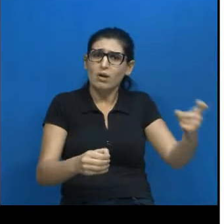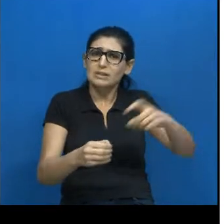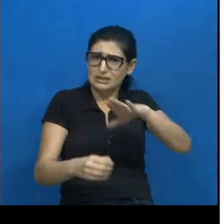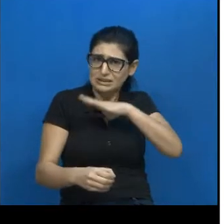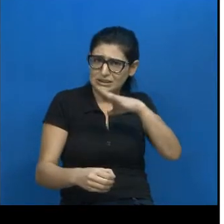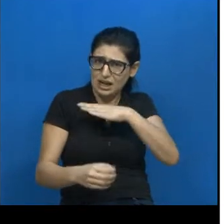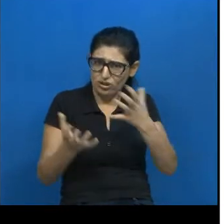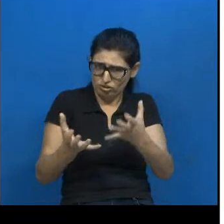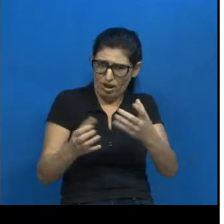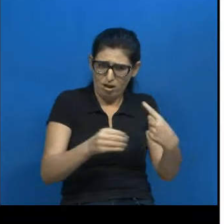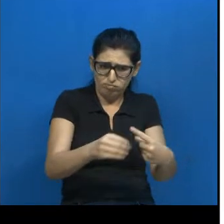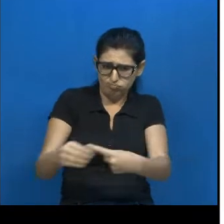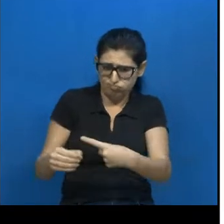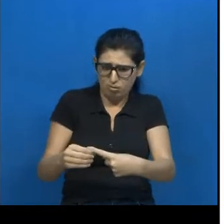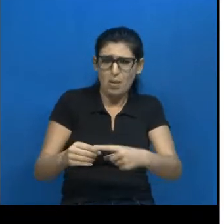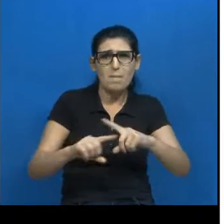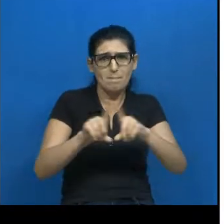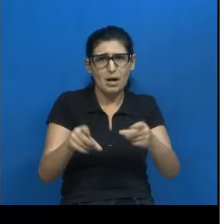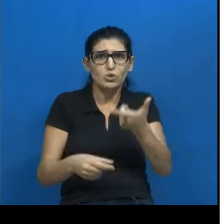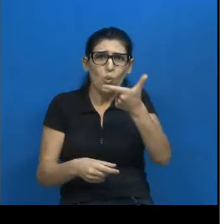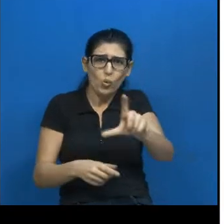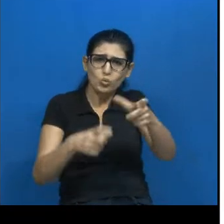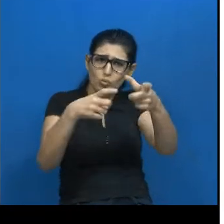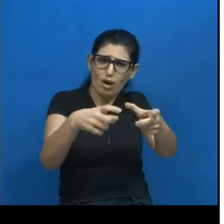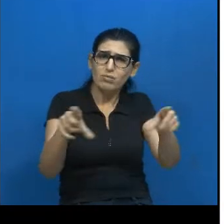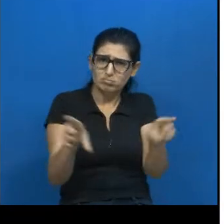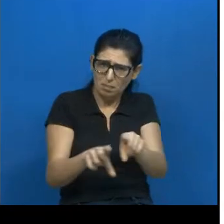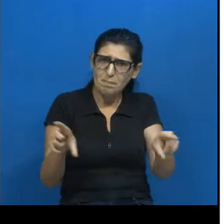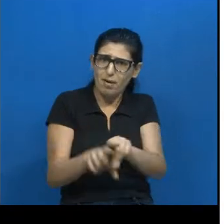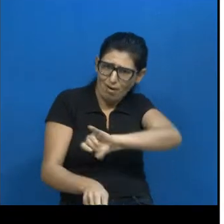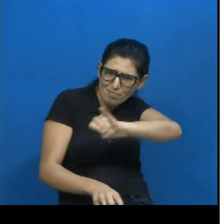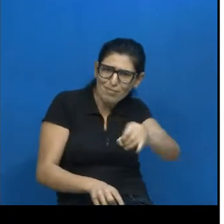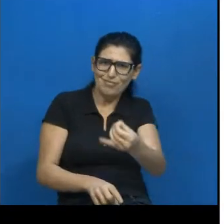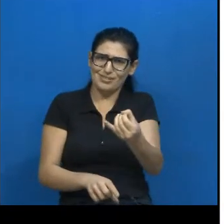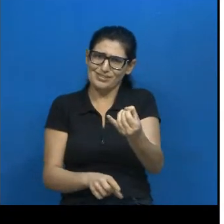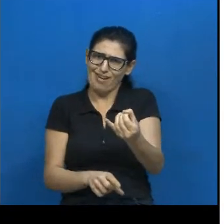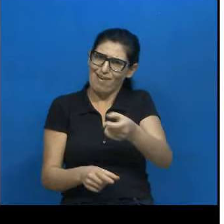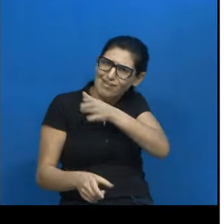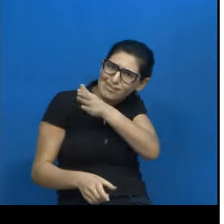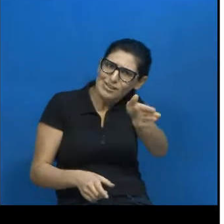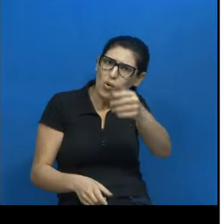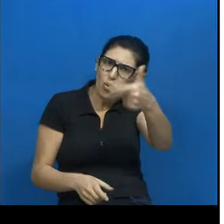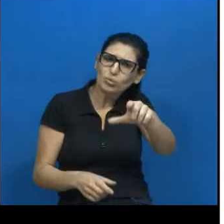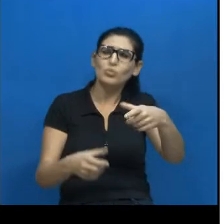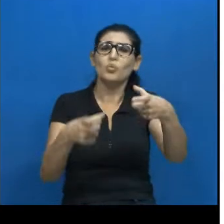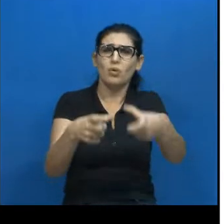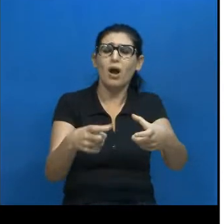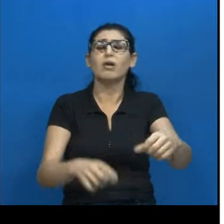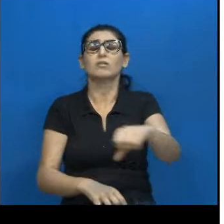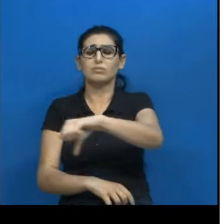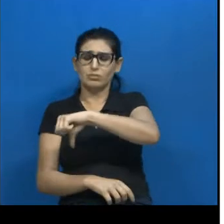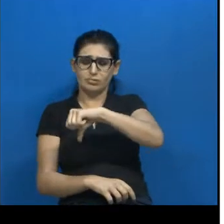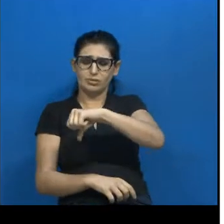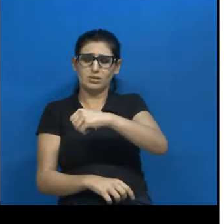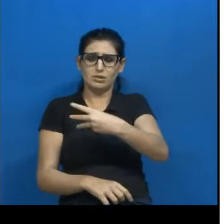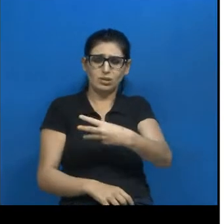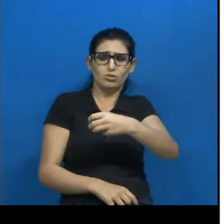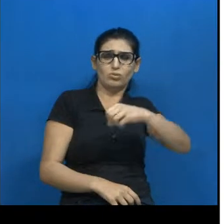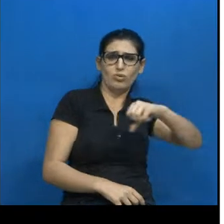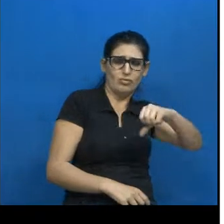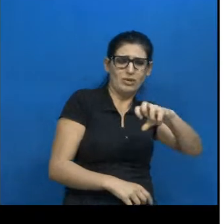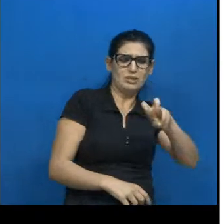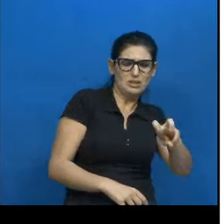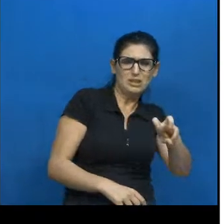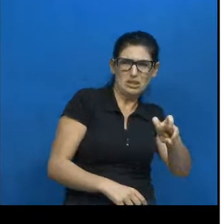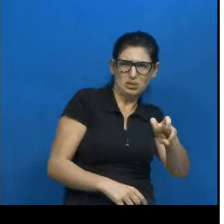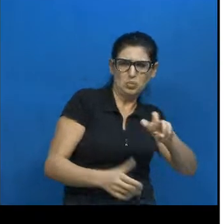Tá? Então, quando a gente está criando essas 3 linhas, que é 91, 93 e 95, que a gente está chamando